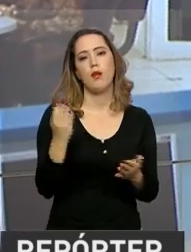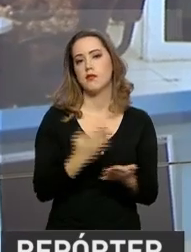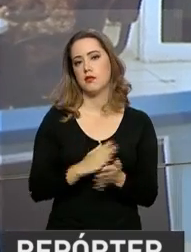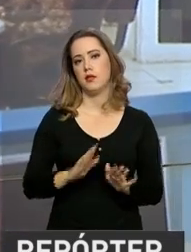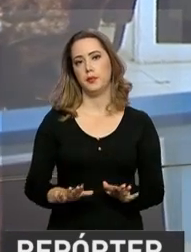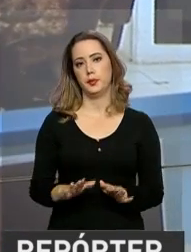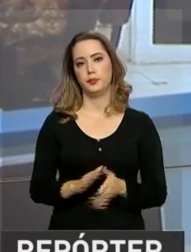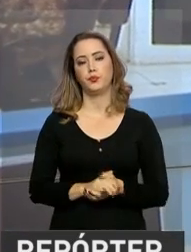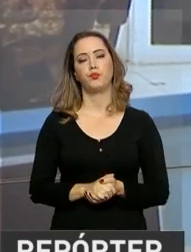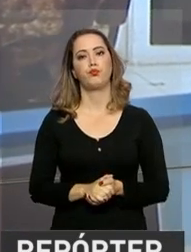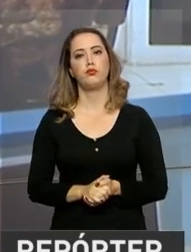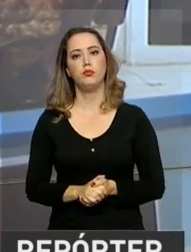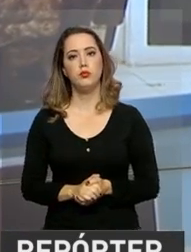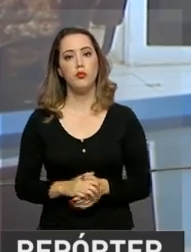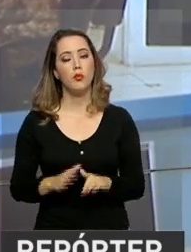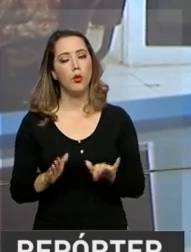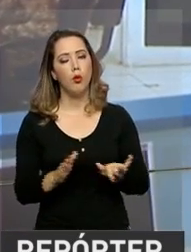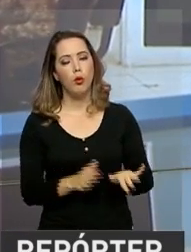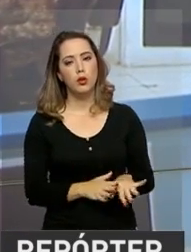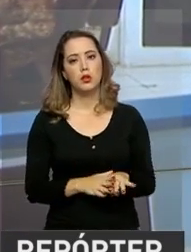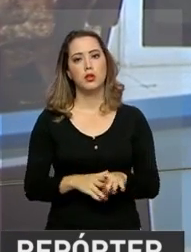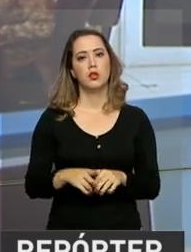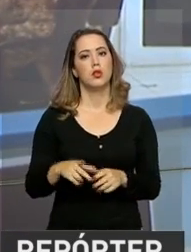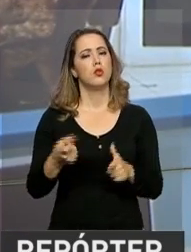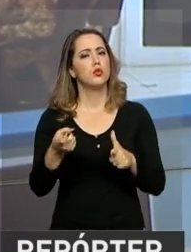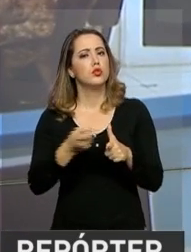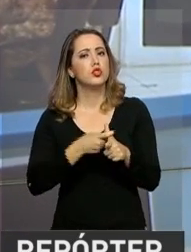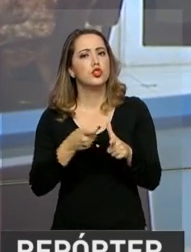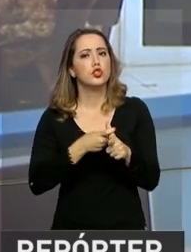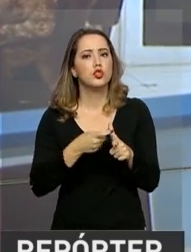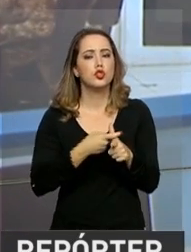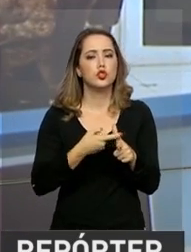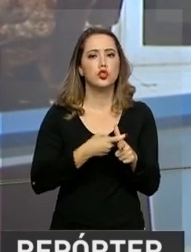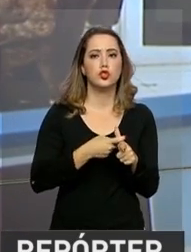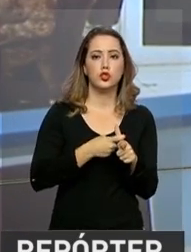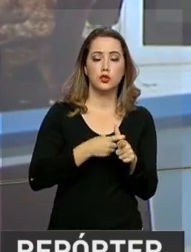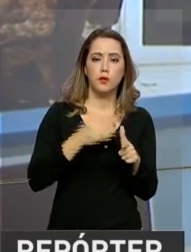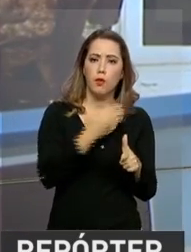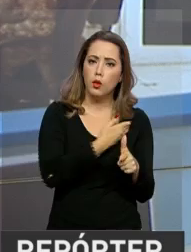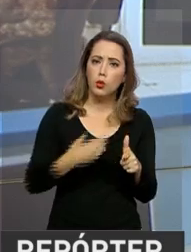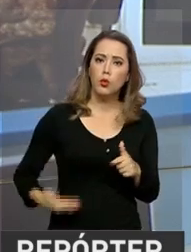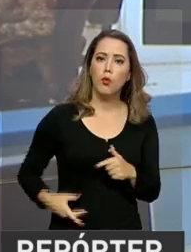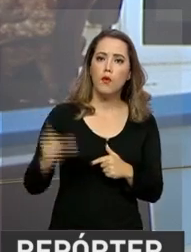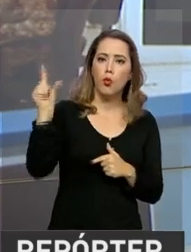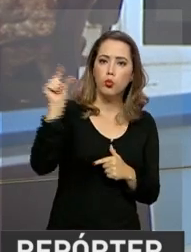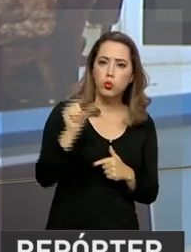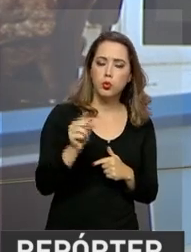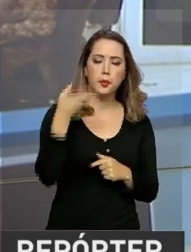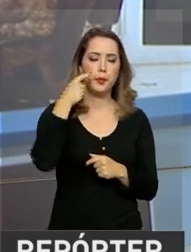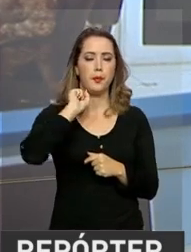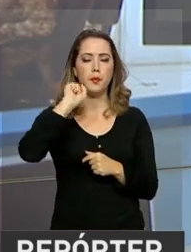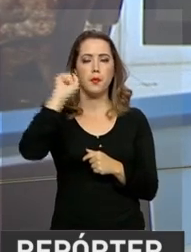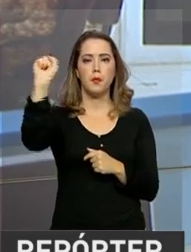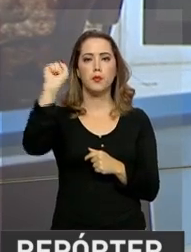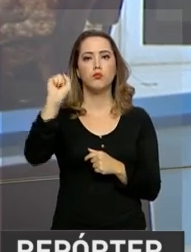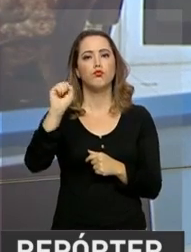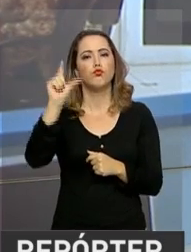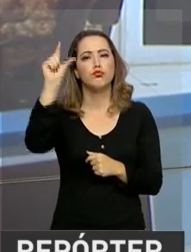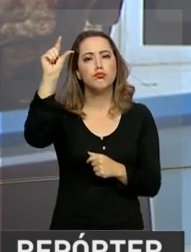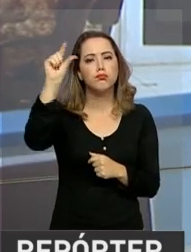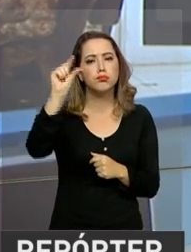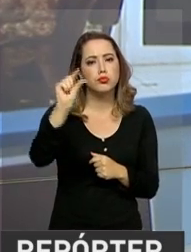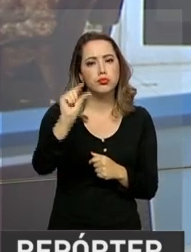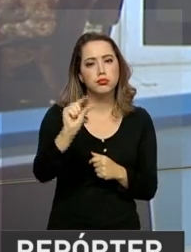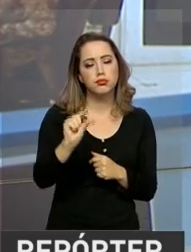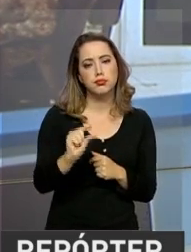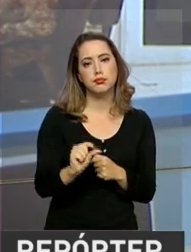7 a dívida pública diminuiu em abril o relatório do Tesouro Nacional mostrou uma queda de 3% em